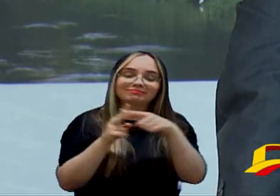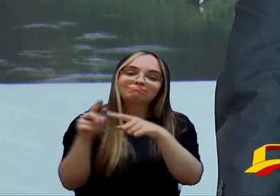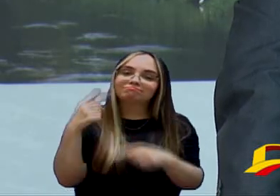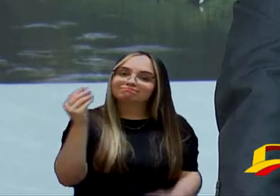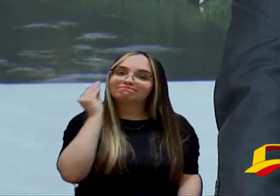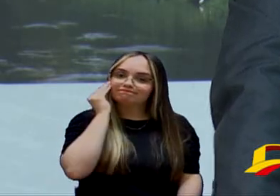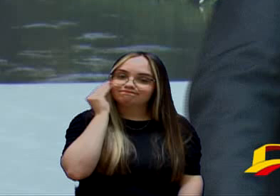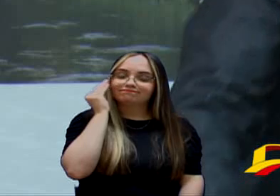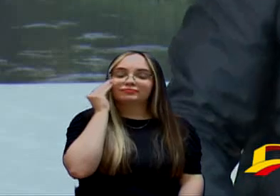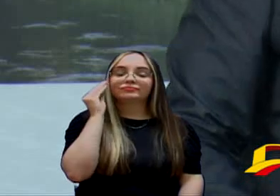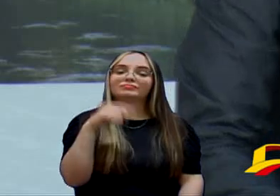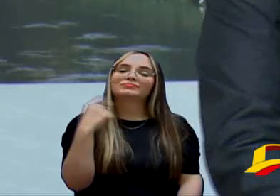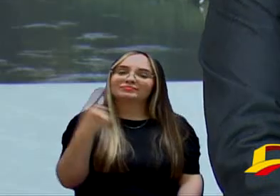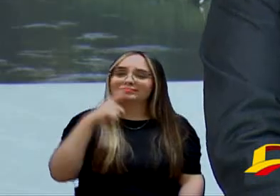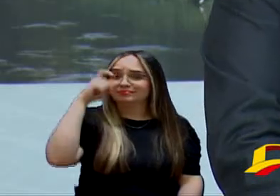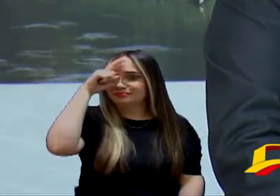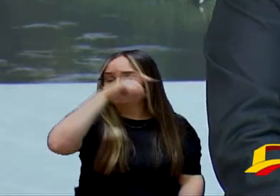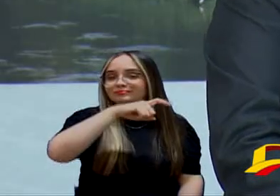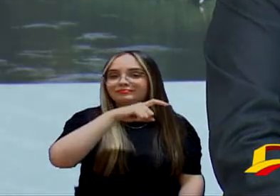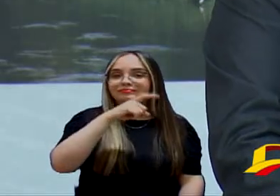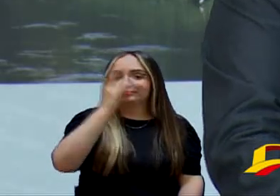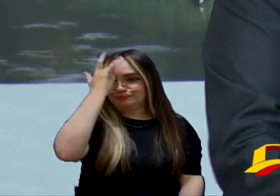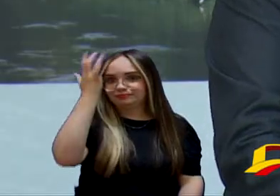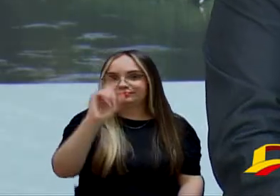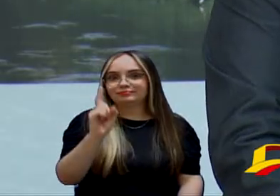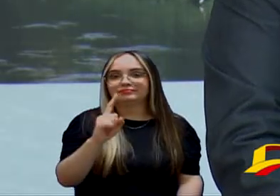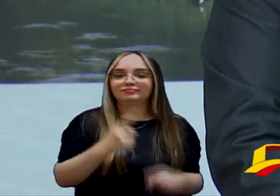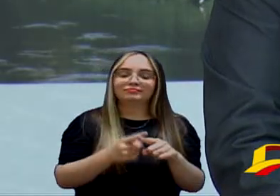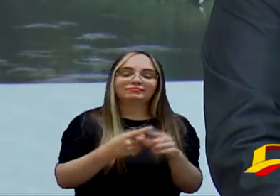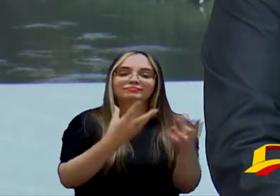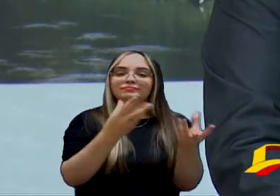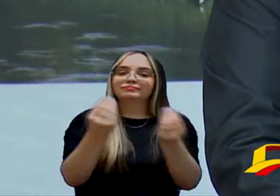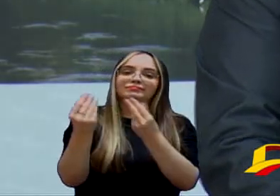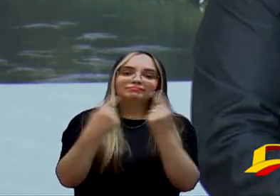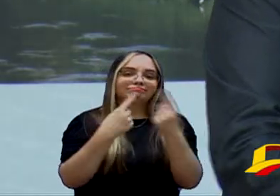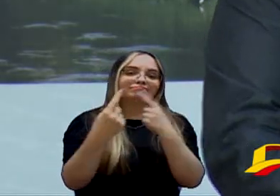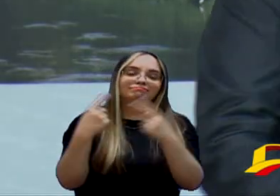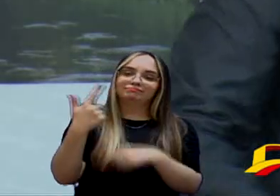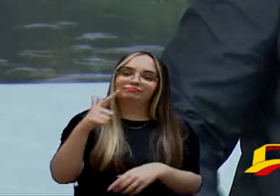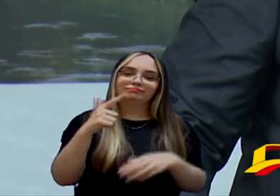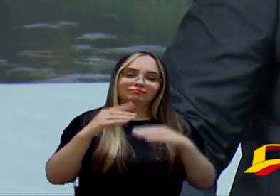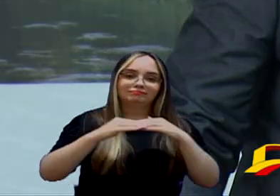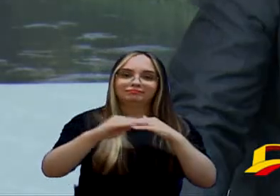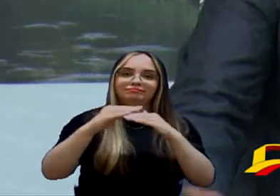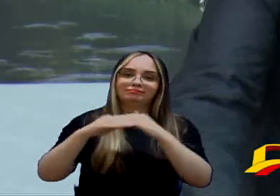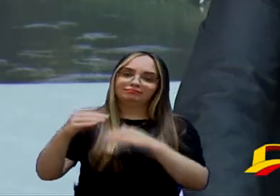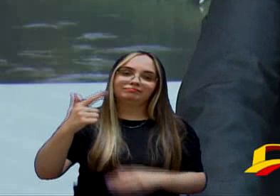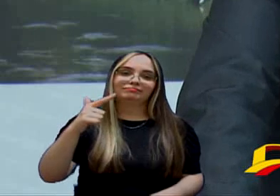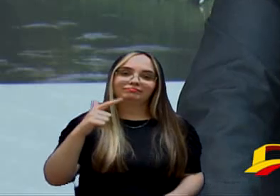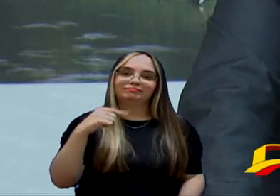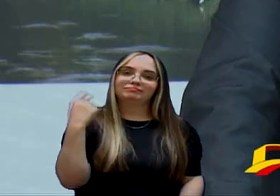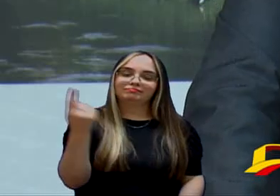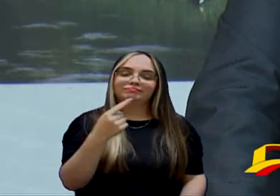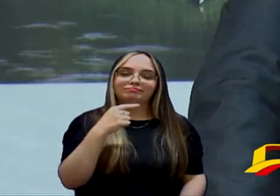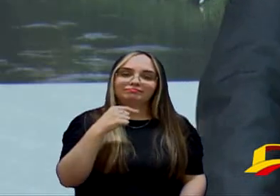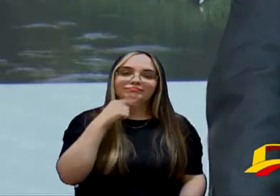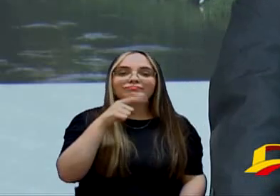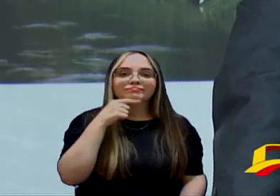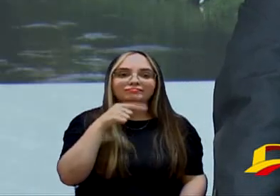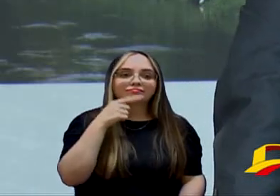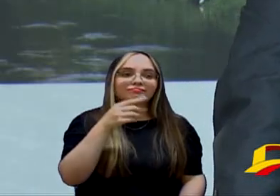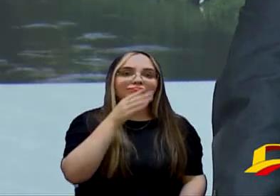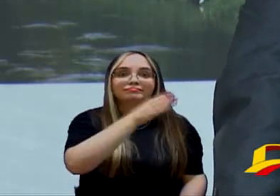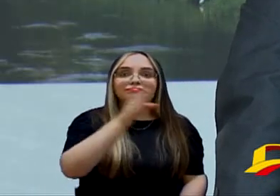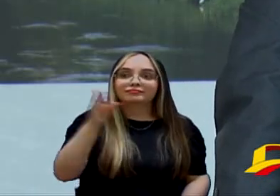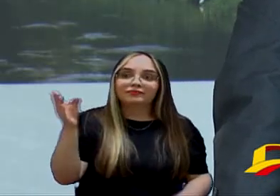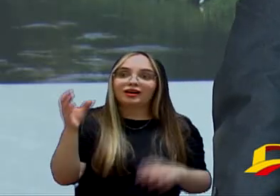a gente tem uma dificuldade que são muitas vias não pavimentadas e não dá para chegar não dá para chegar e nos locais ao mesmo